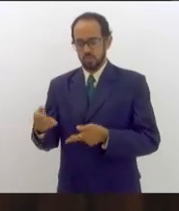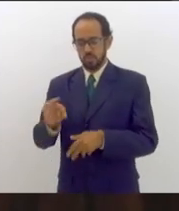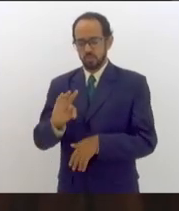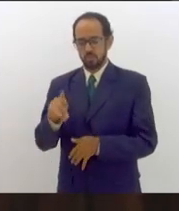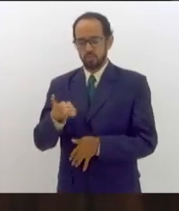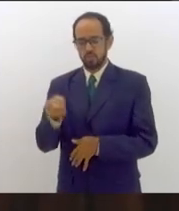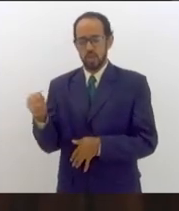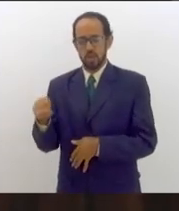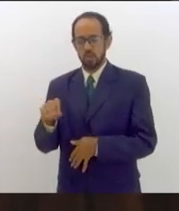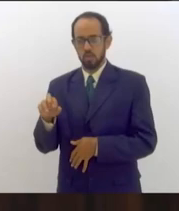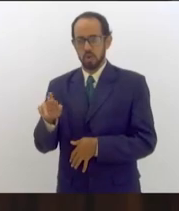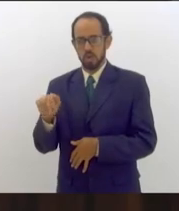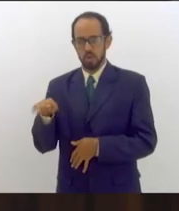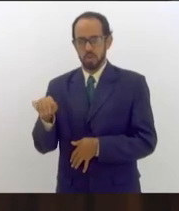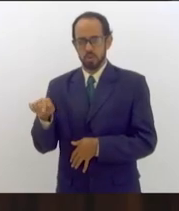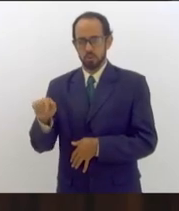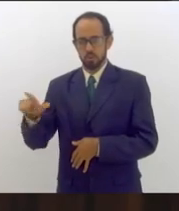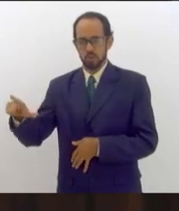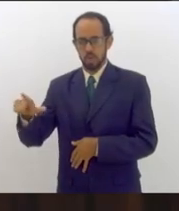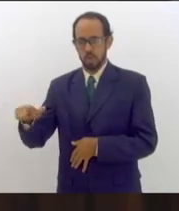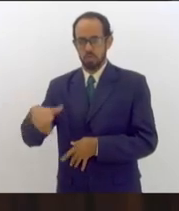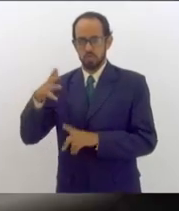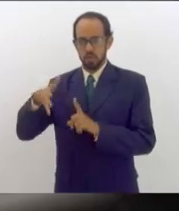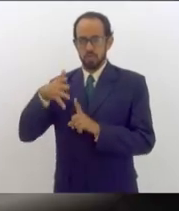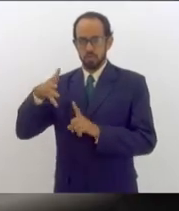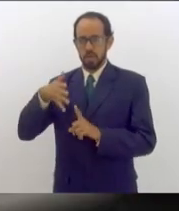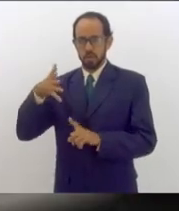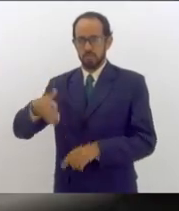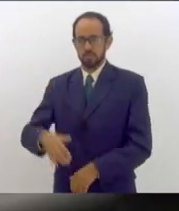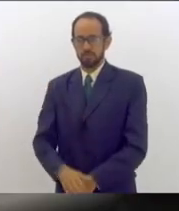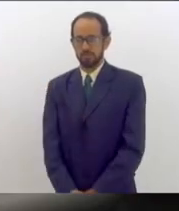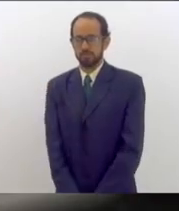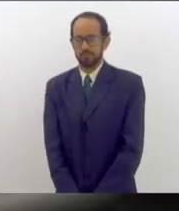Tiago Rangel para fazer o uso da fala muito obrigada